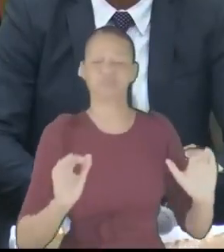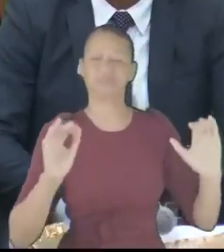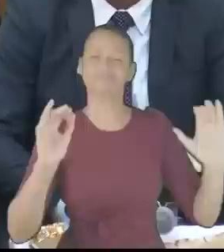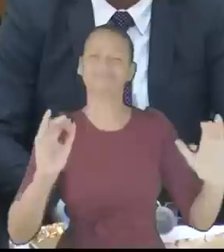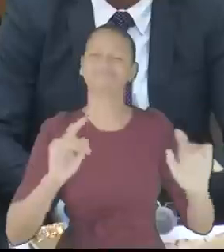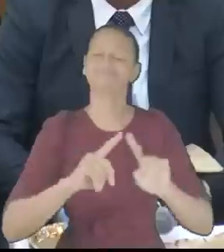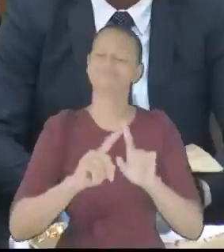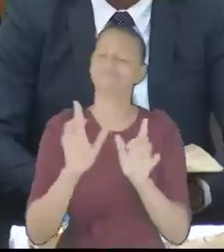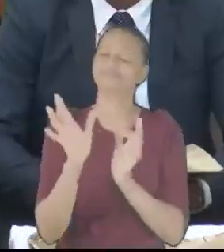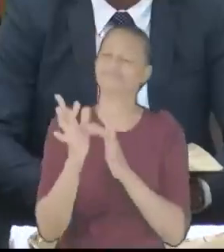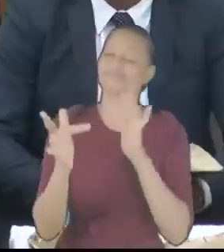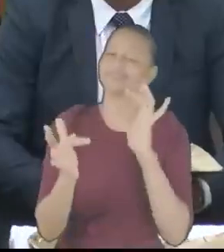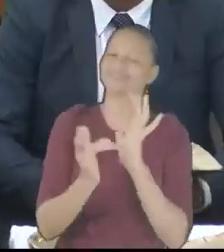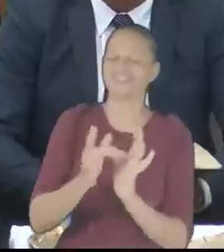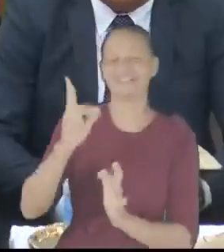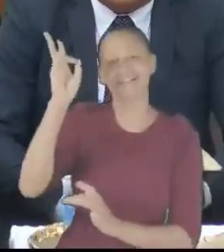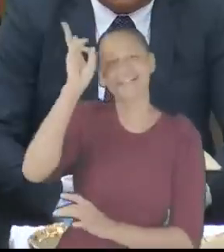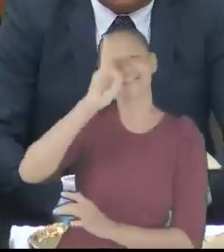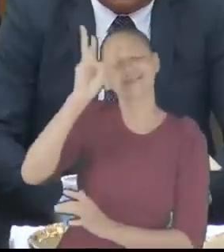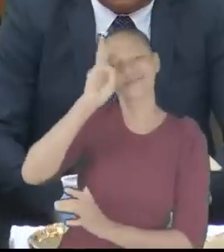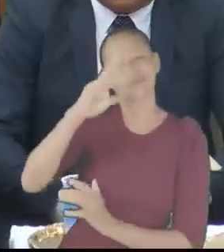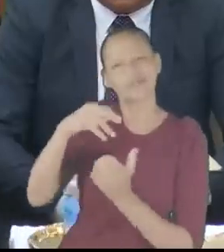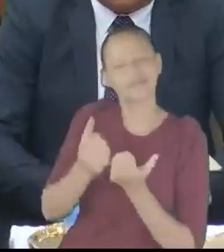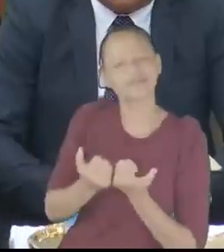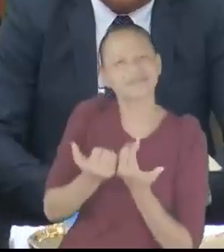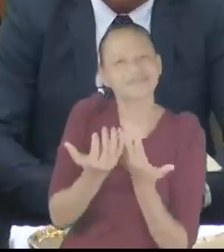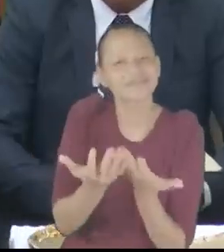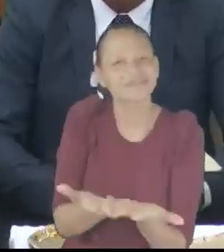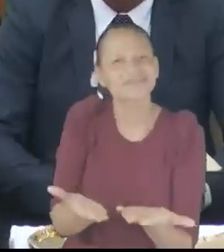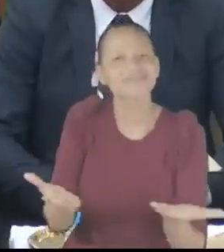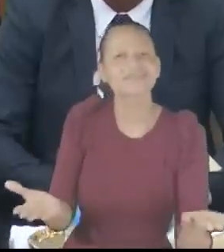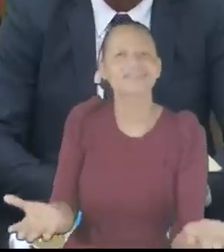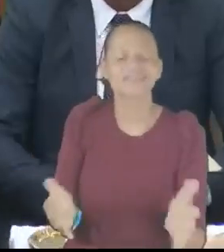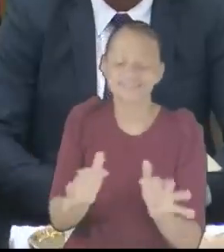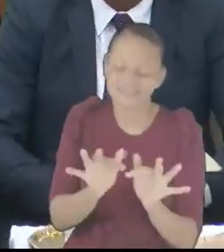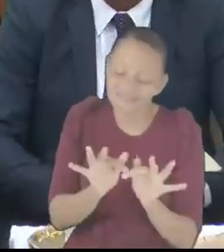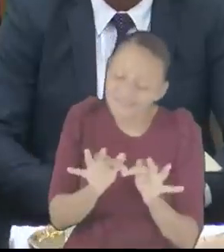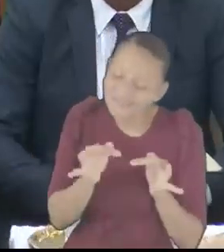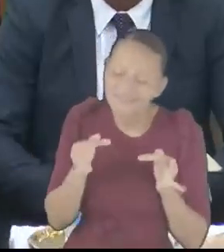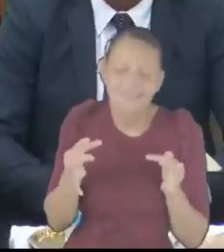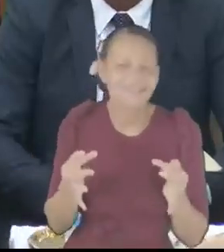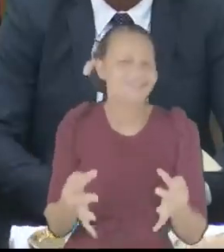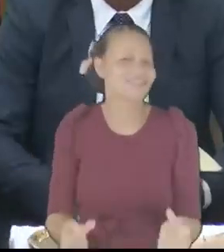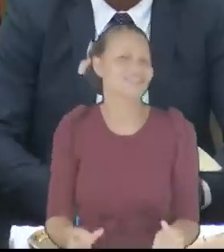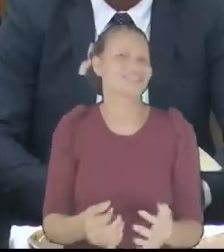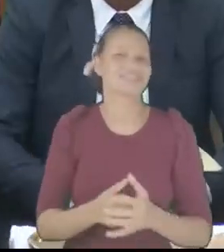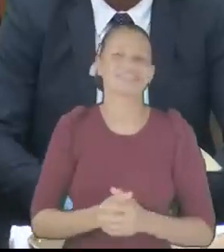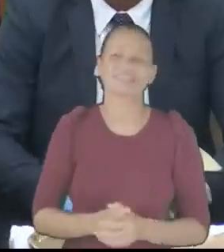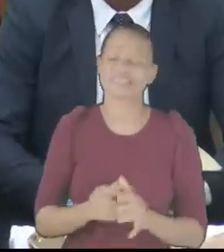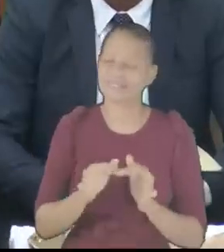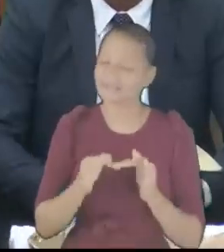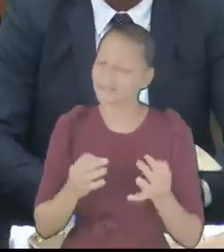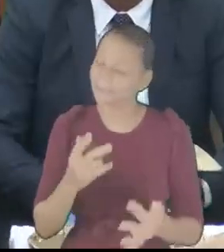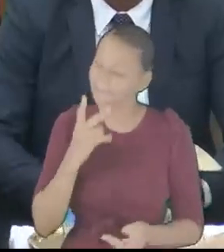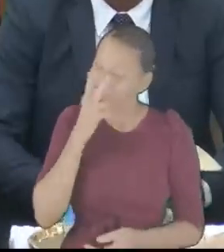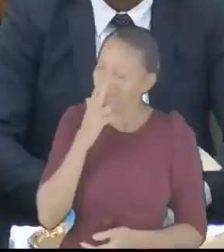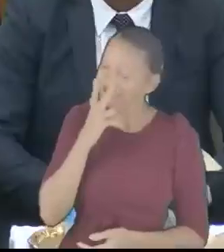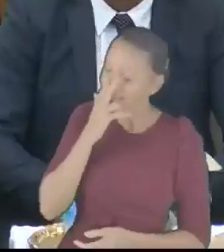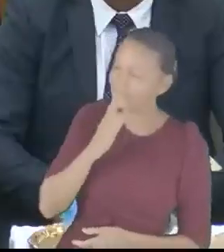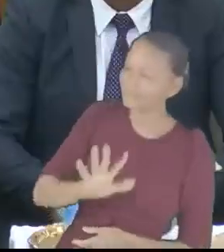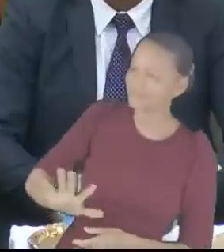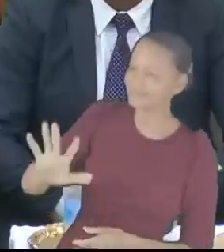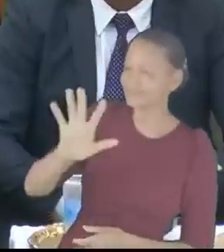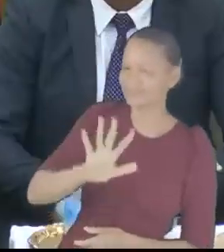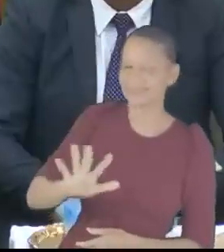Jesus deixou o seu memorial também, mas de uma coisa muito simples, muito aparentemente